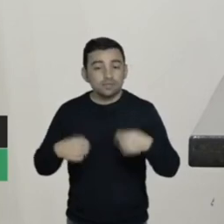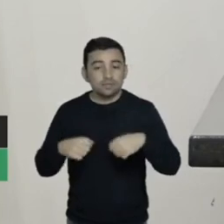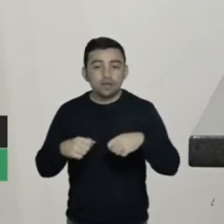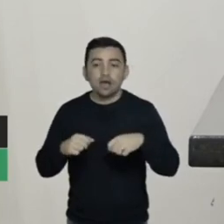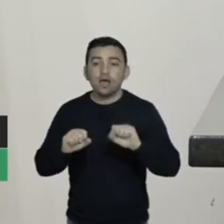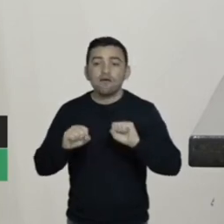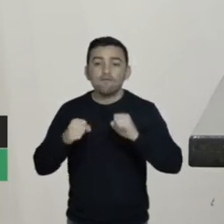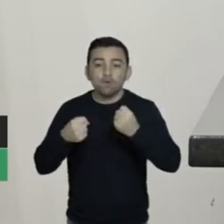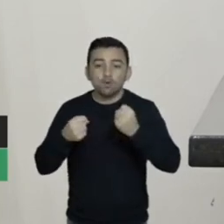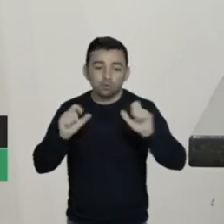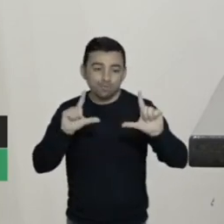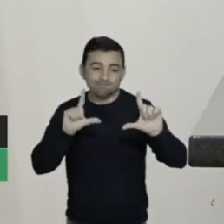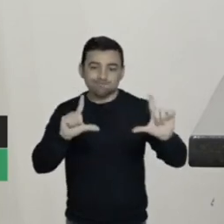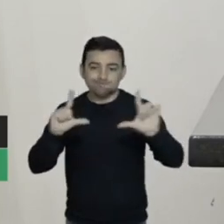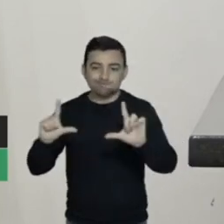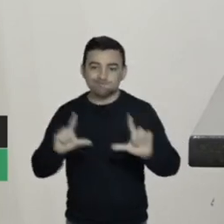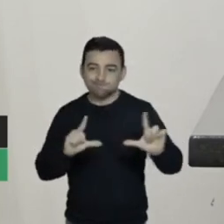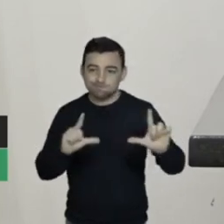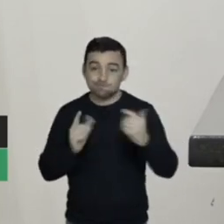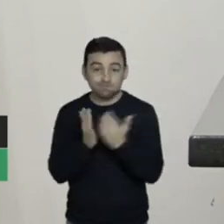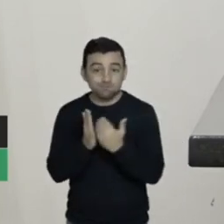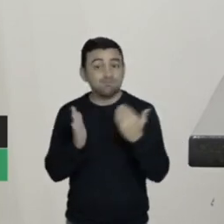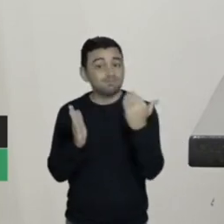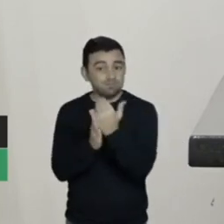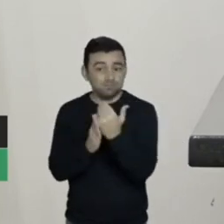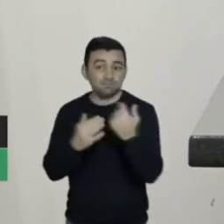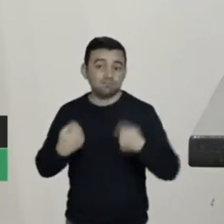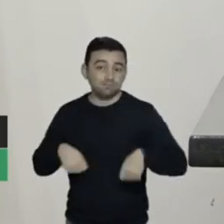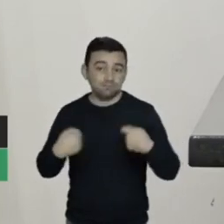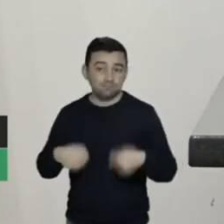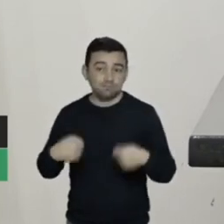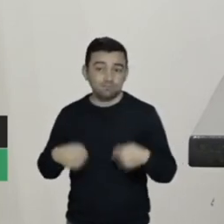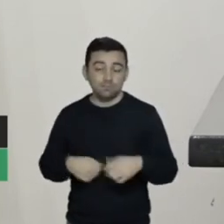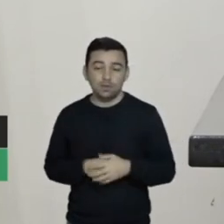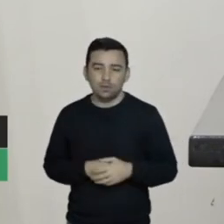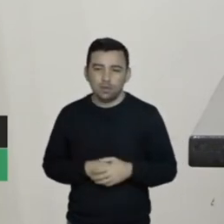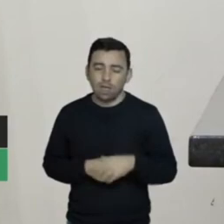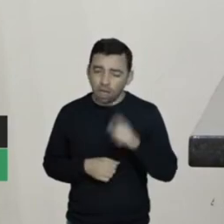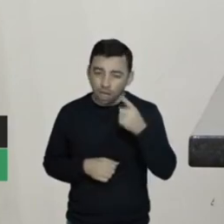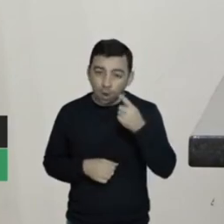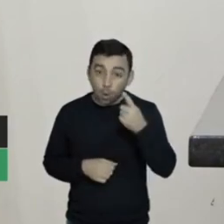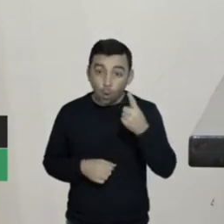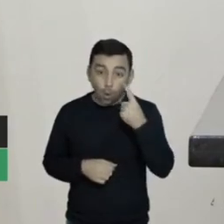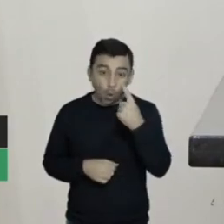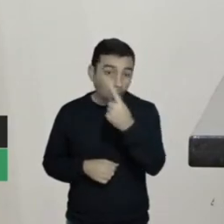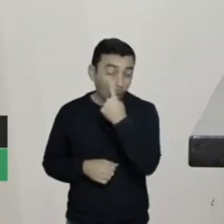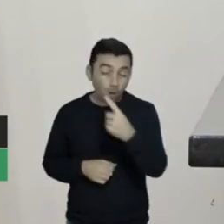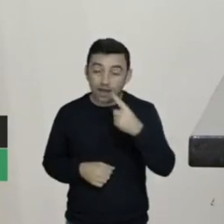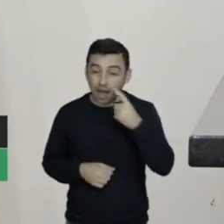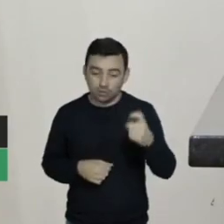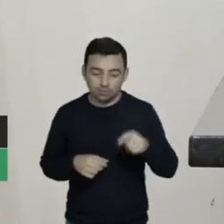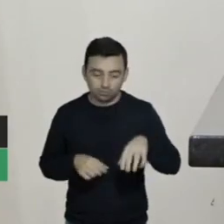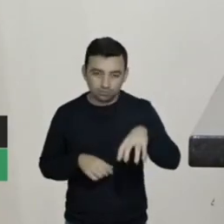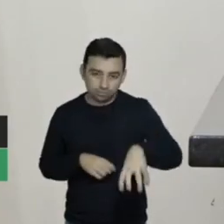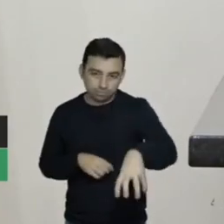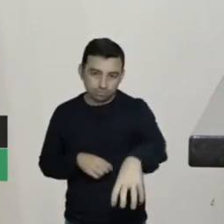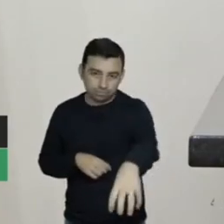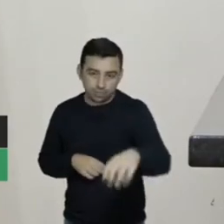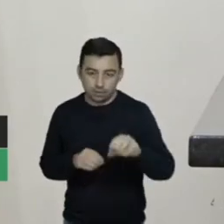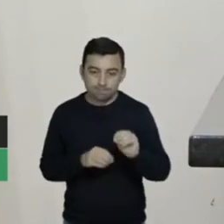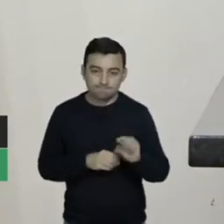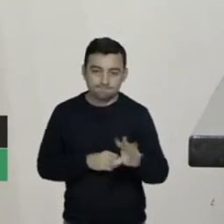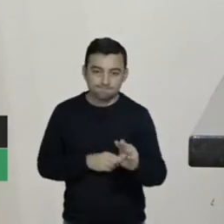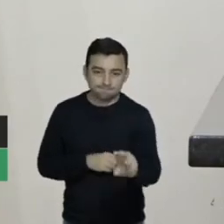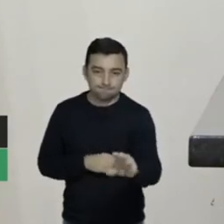na sinalização da rodovia o famoso olho de gato que precisa estar no asfalto Para sinalizar de